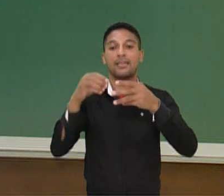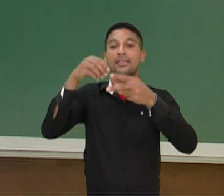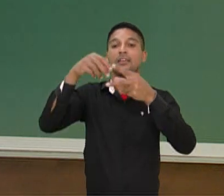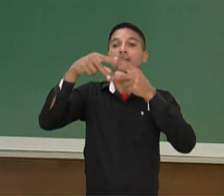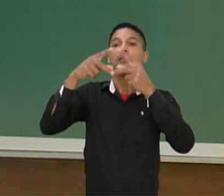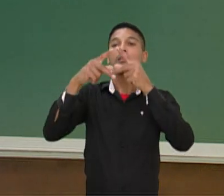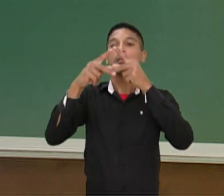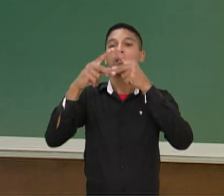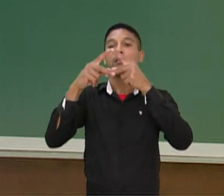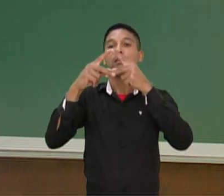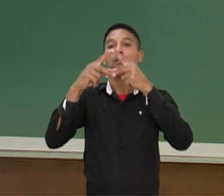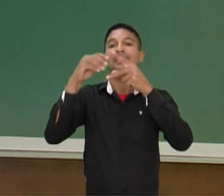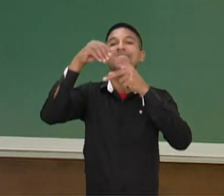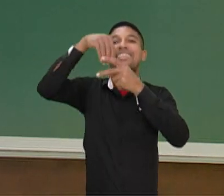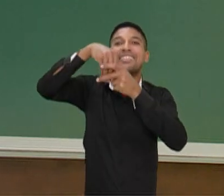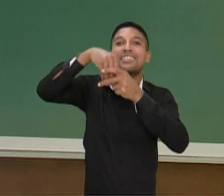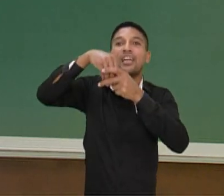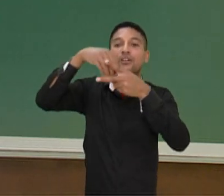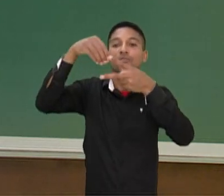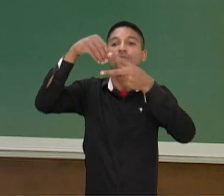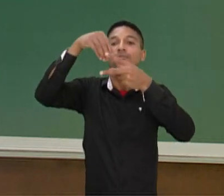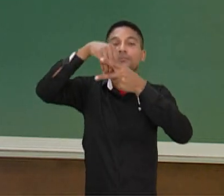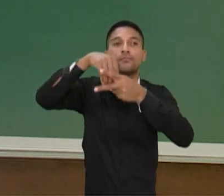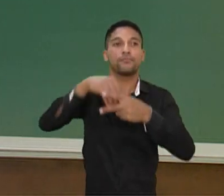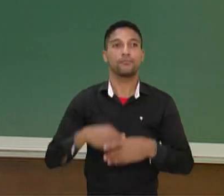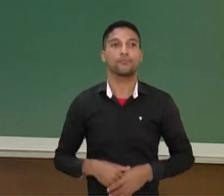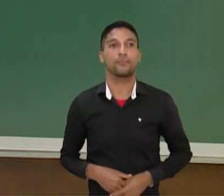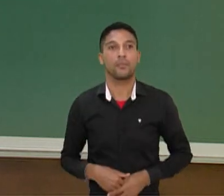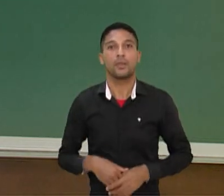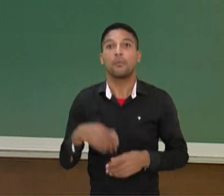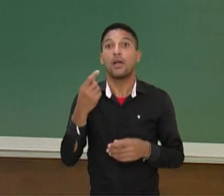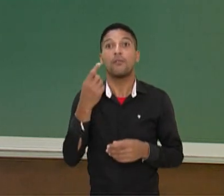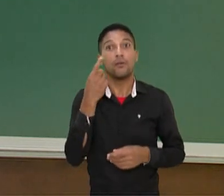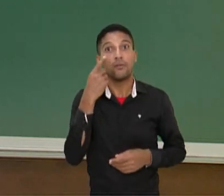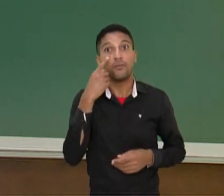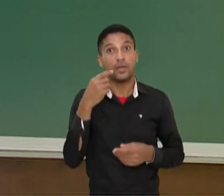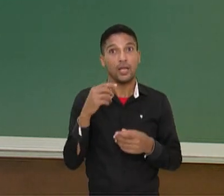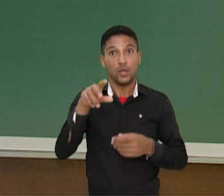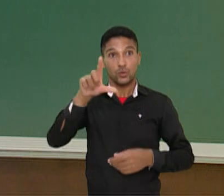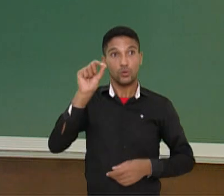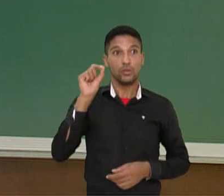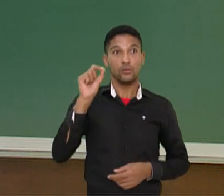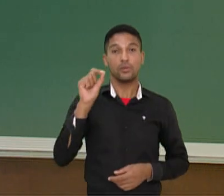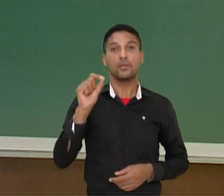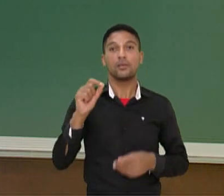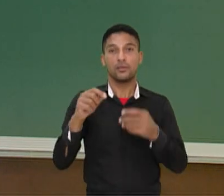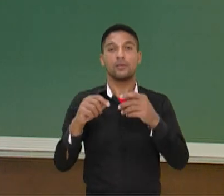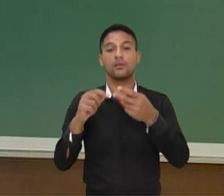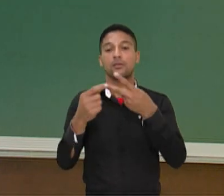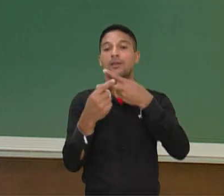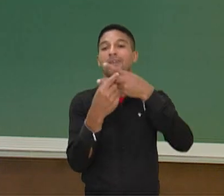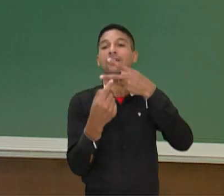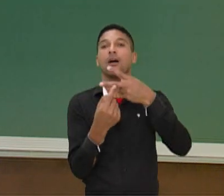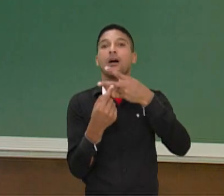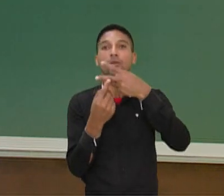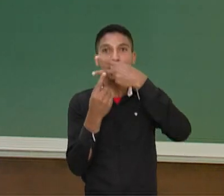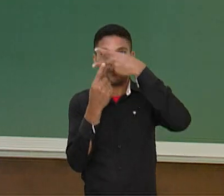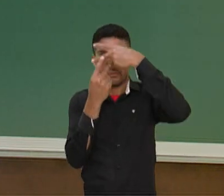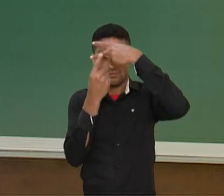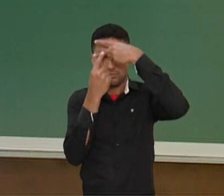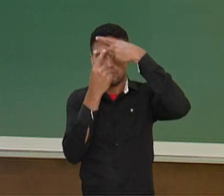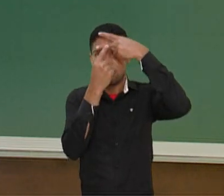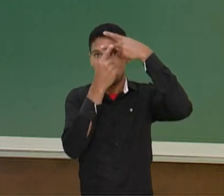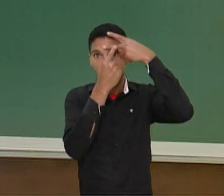lado eu escolhi o sentido anti-horário, o sentido que a gente conta os ângulos, certo? O ângulo é aqui, ó,